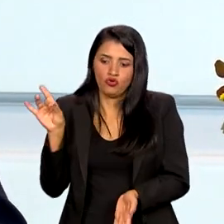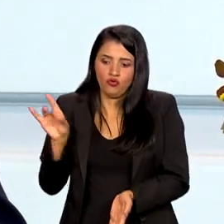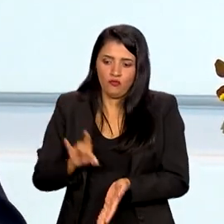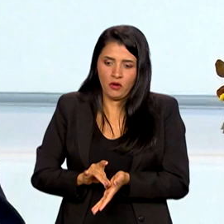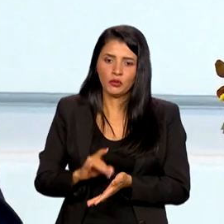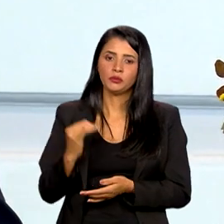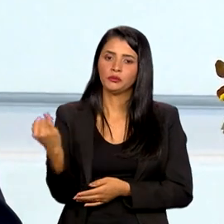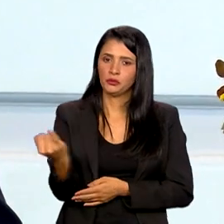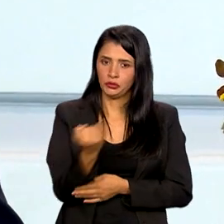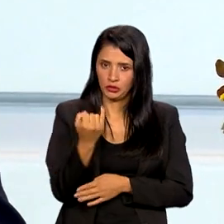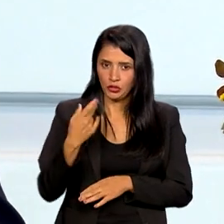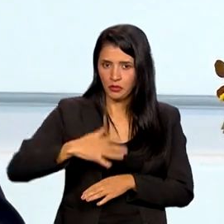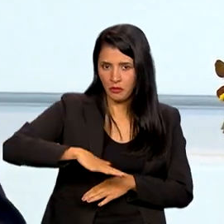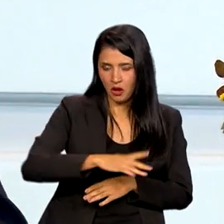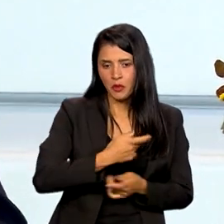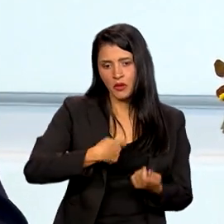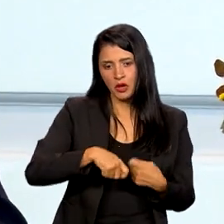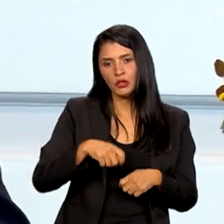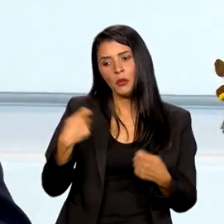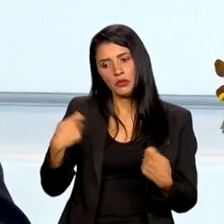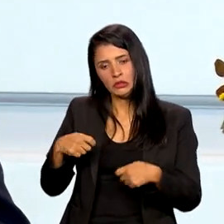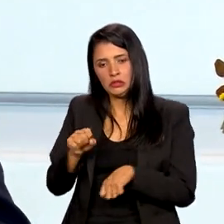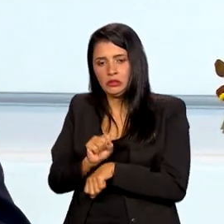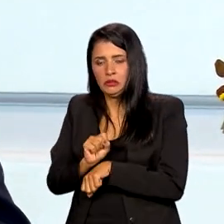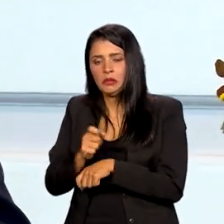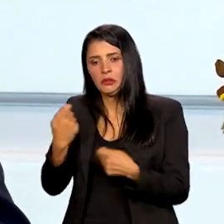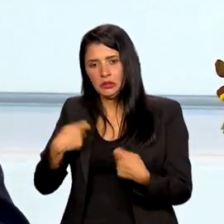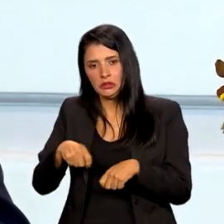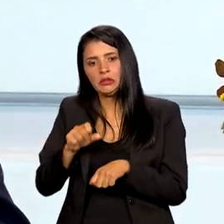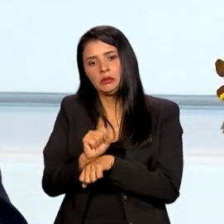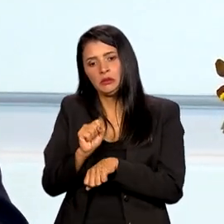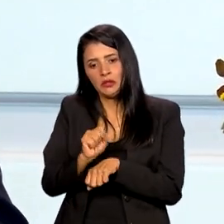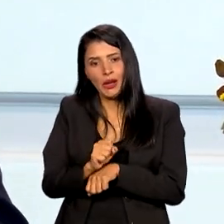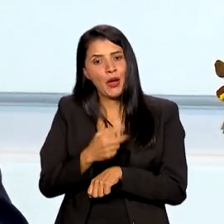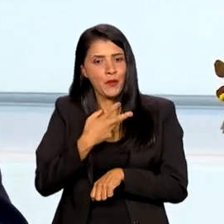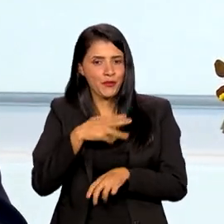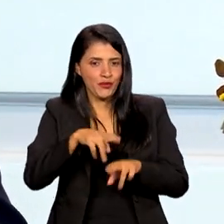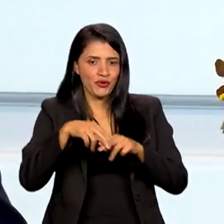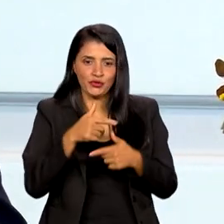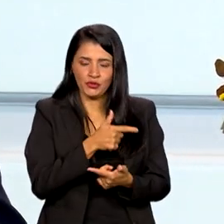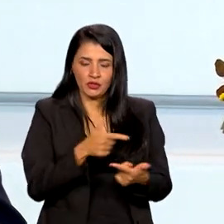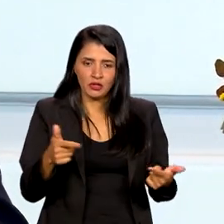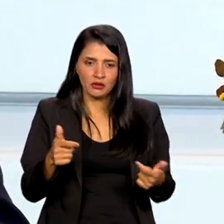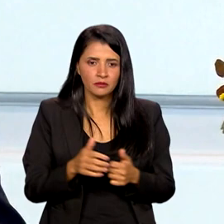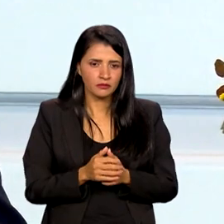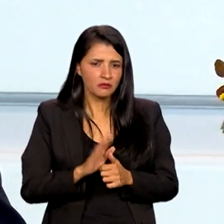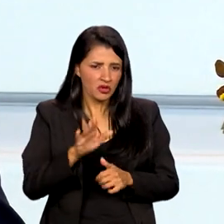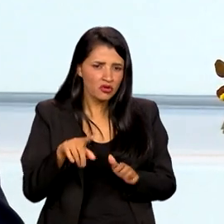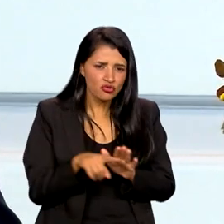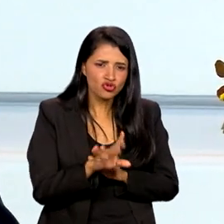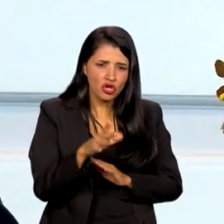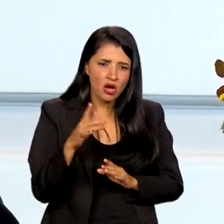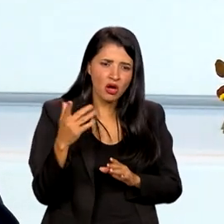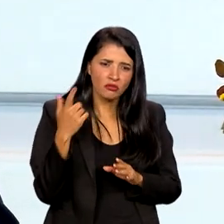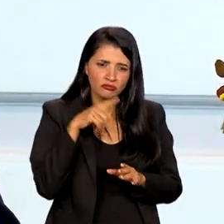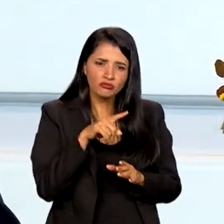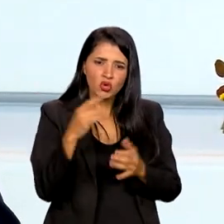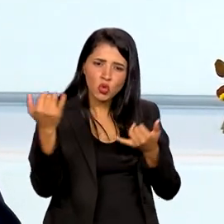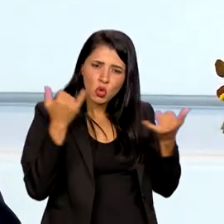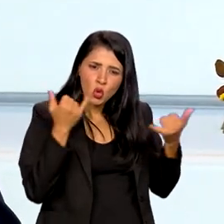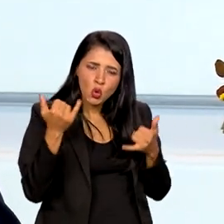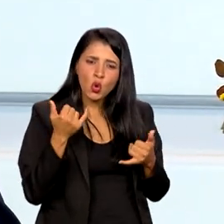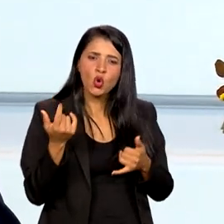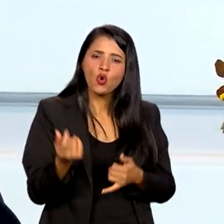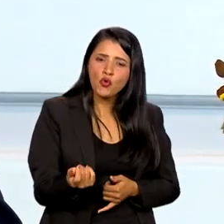relevante para o mercado. Então, não é preciso aguardar. É, por isso que não tem. Por isso. Mas já foi comentado, o Zé Múcio já